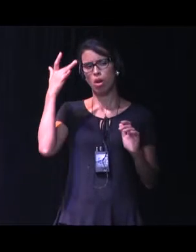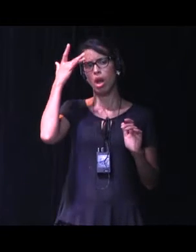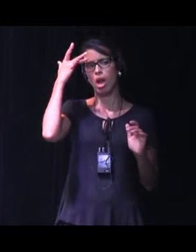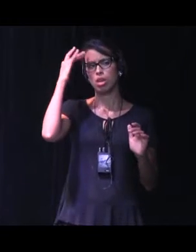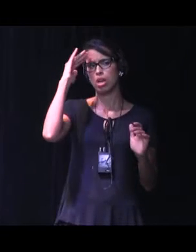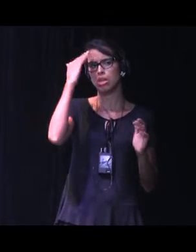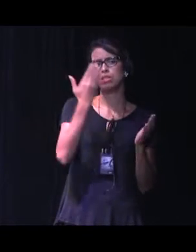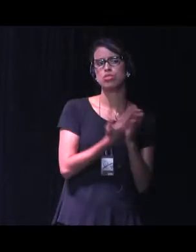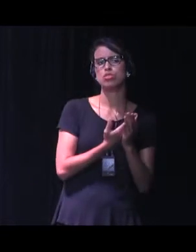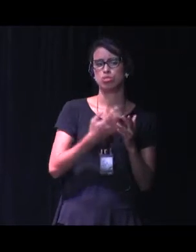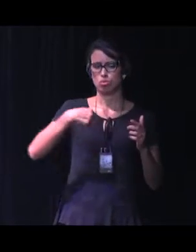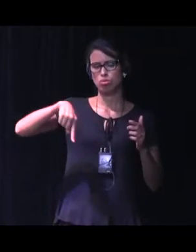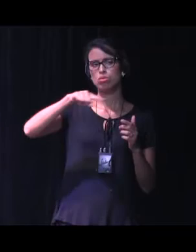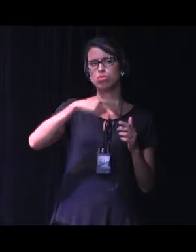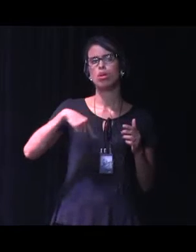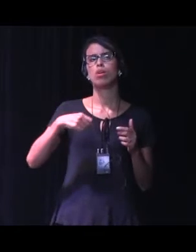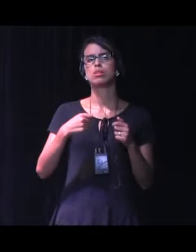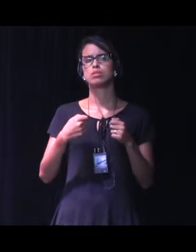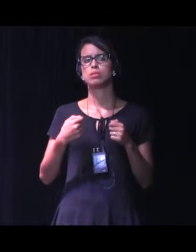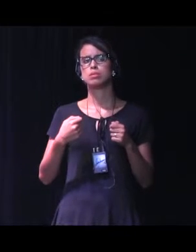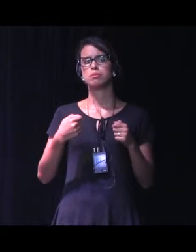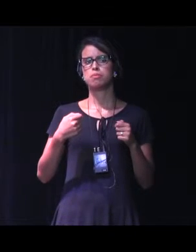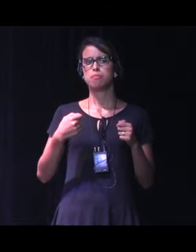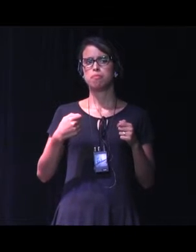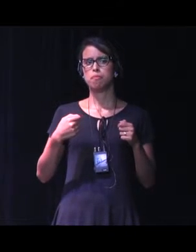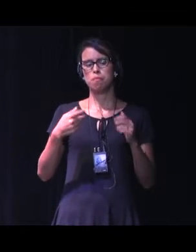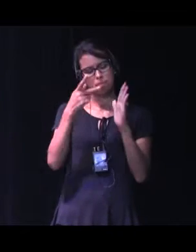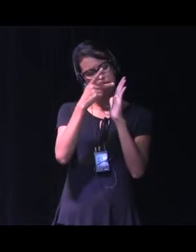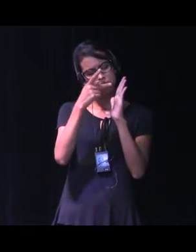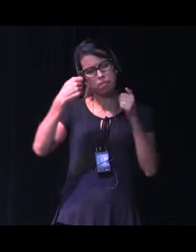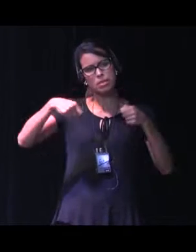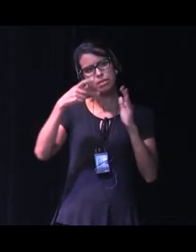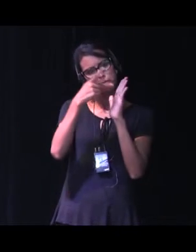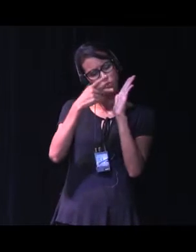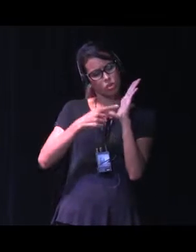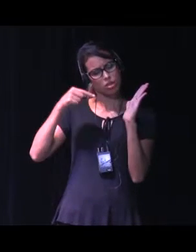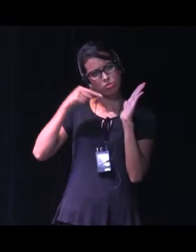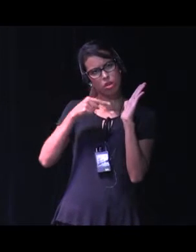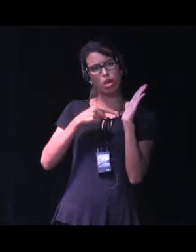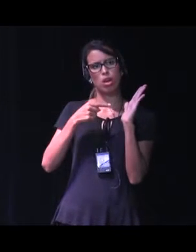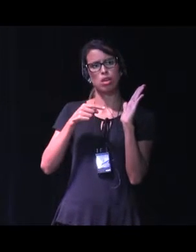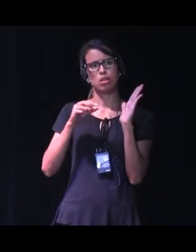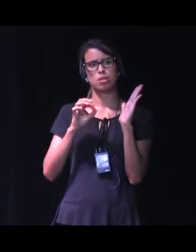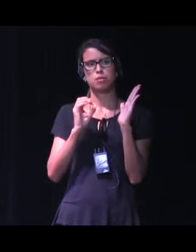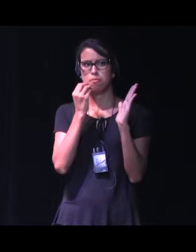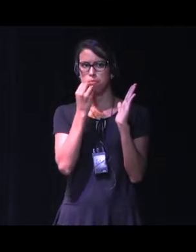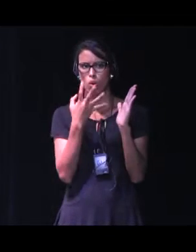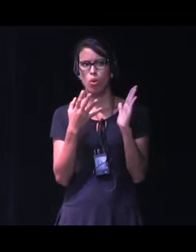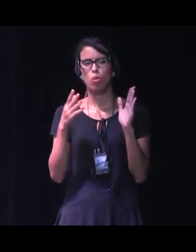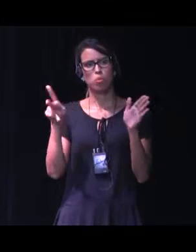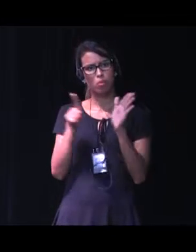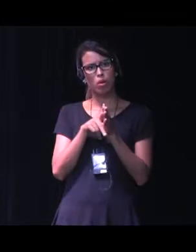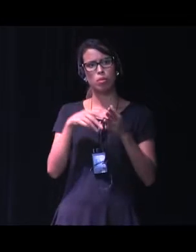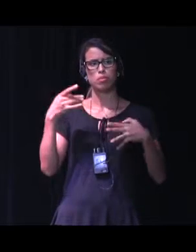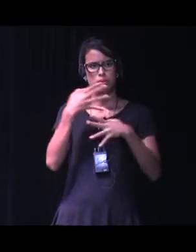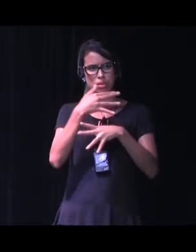que sempre devemos deixar um projeto macro, como se fosse o planejador